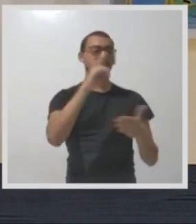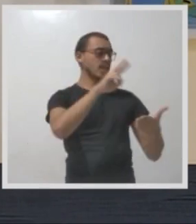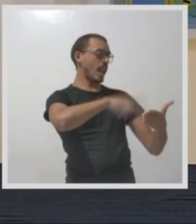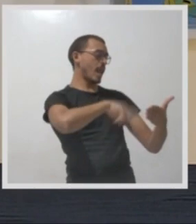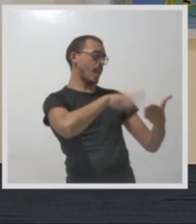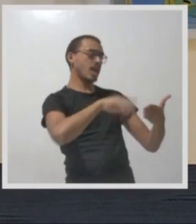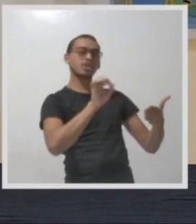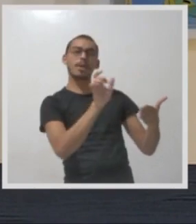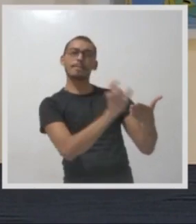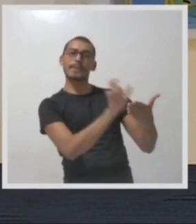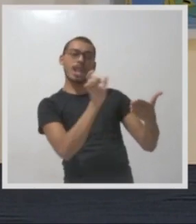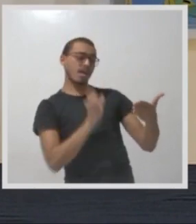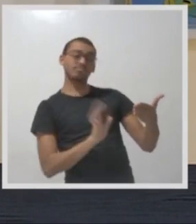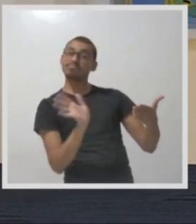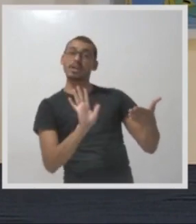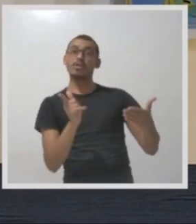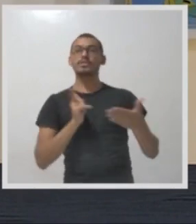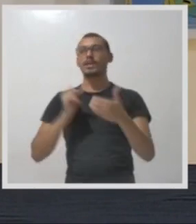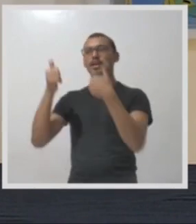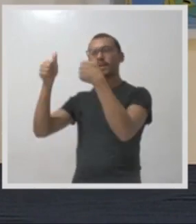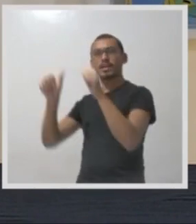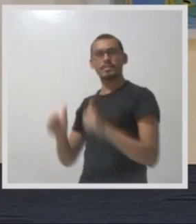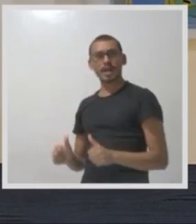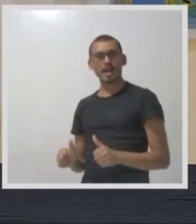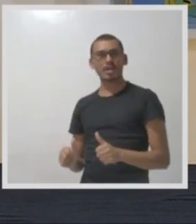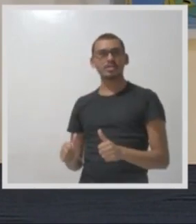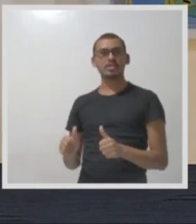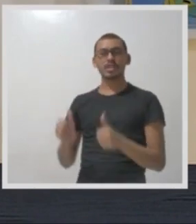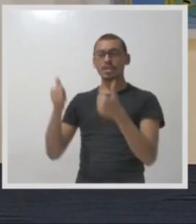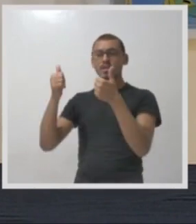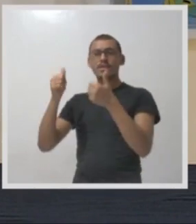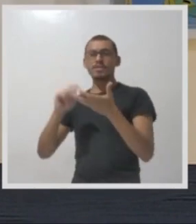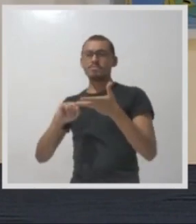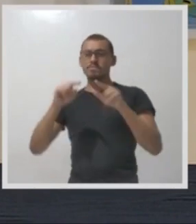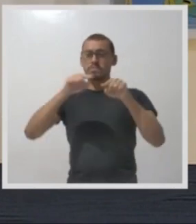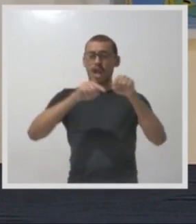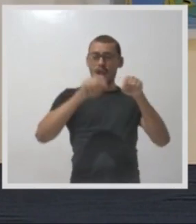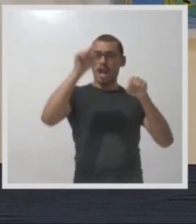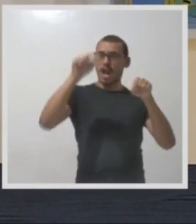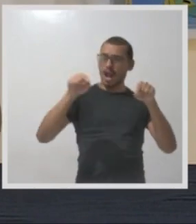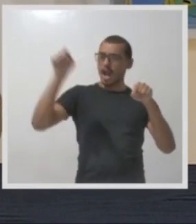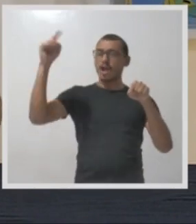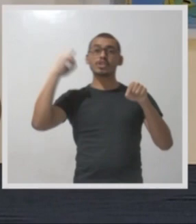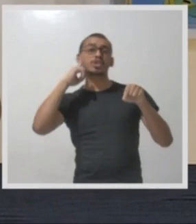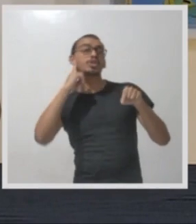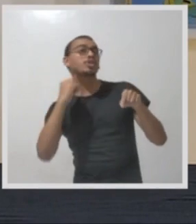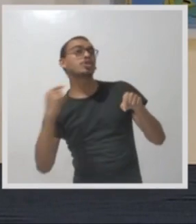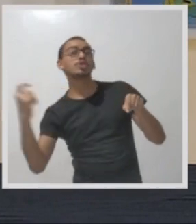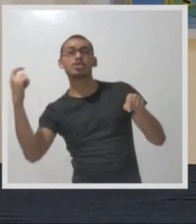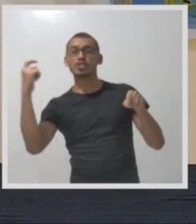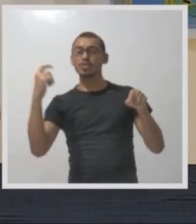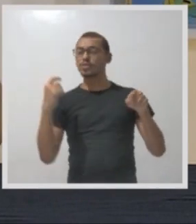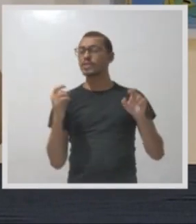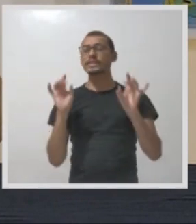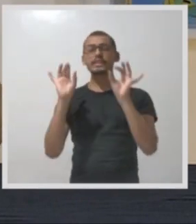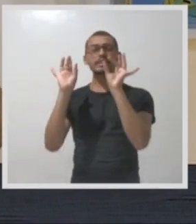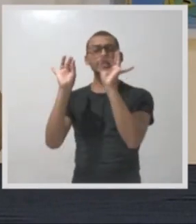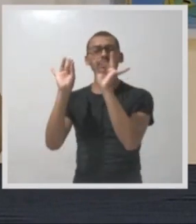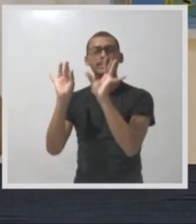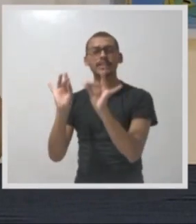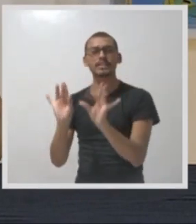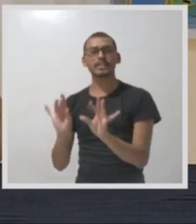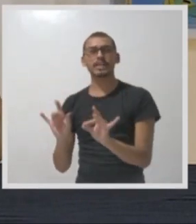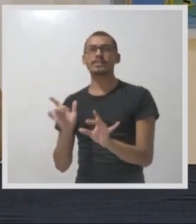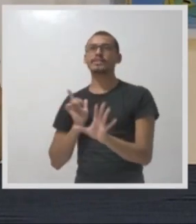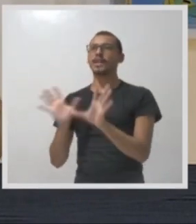que interpretar imagens, figuras, gráficos, sons. Cada detalhe constitui